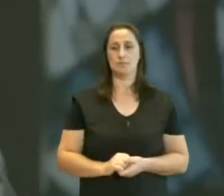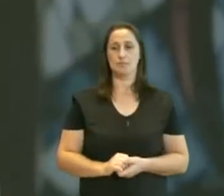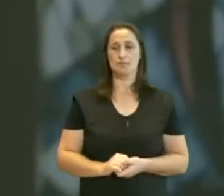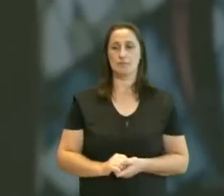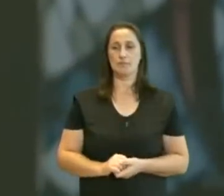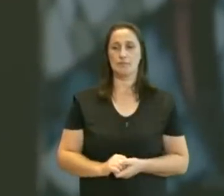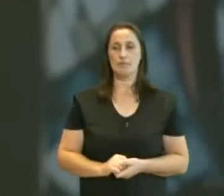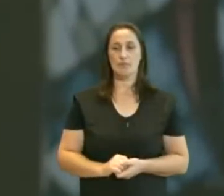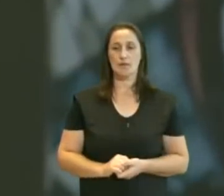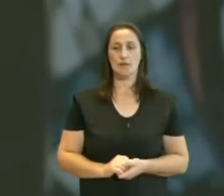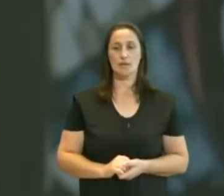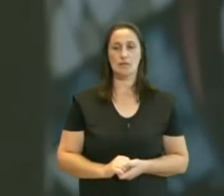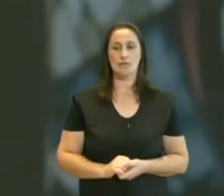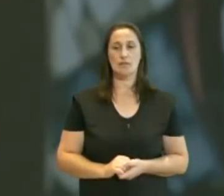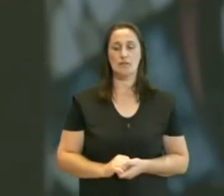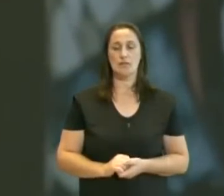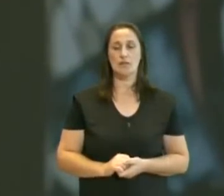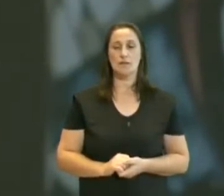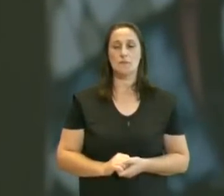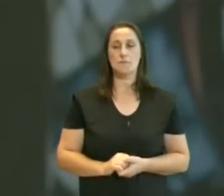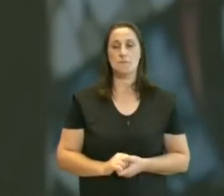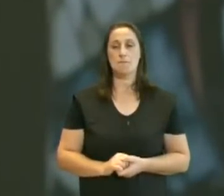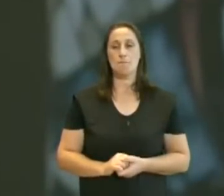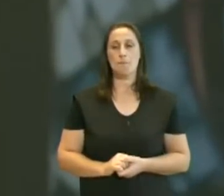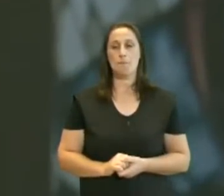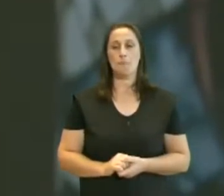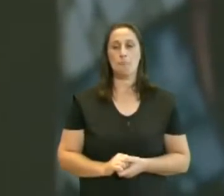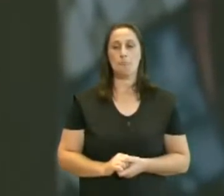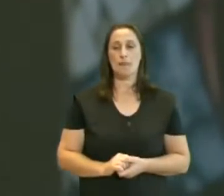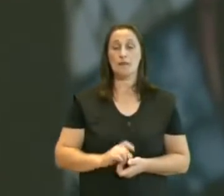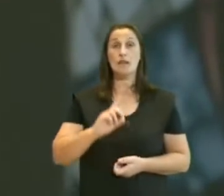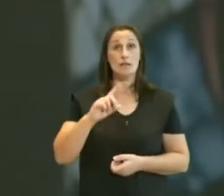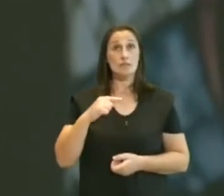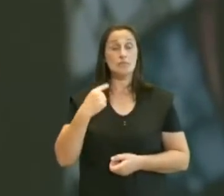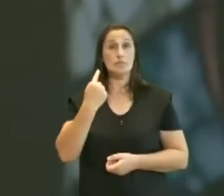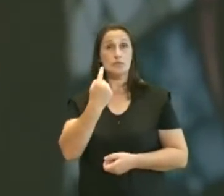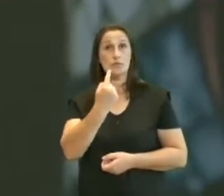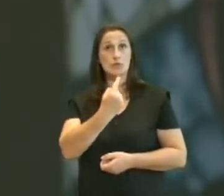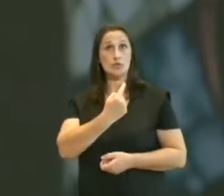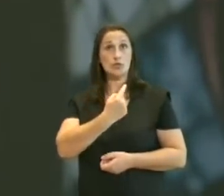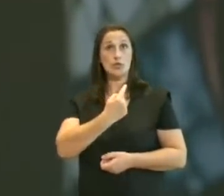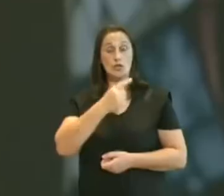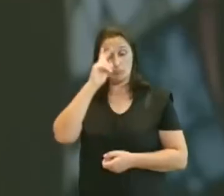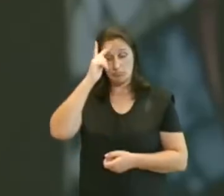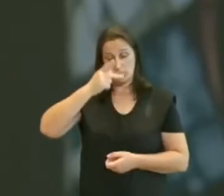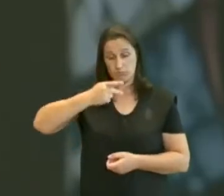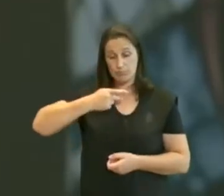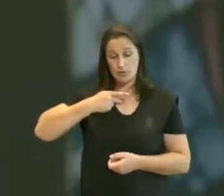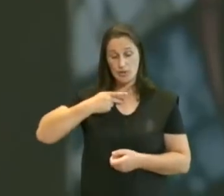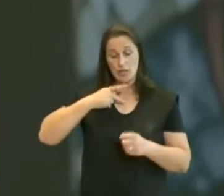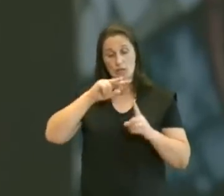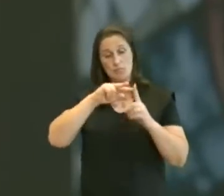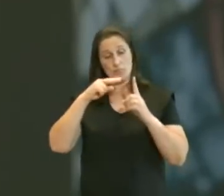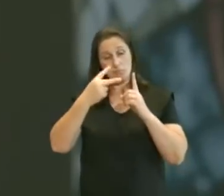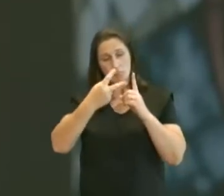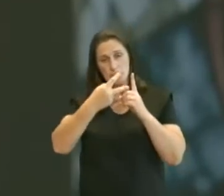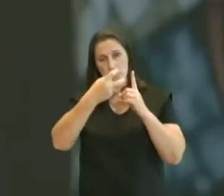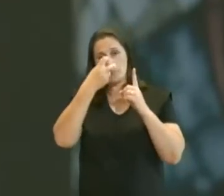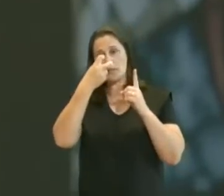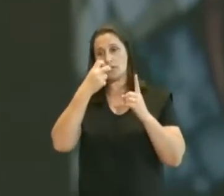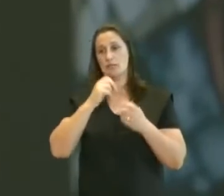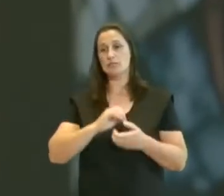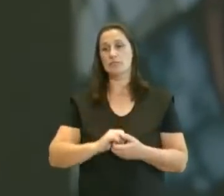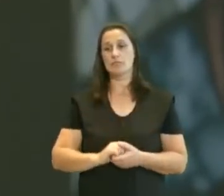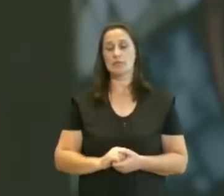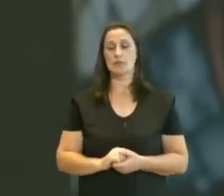E essa releitura passa pela nossa própria realidade, a nossa percepção.